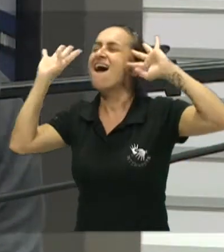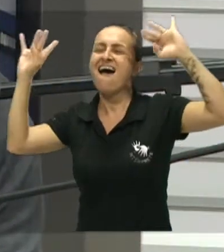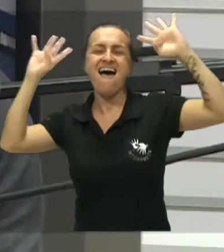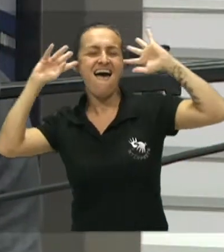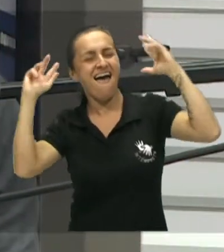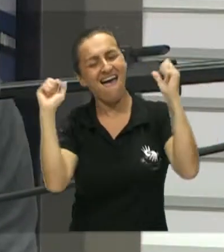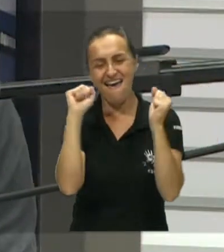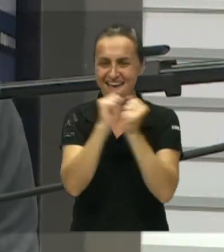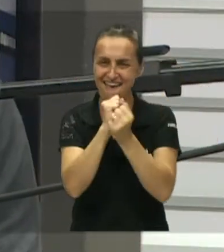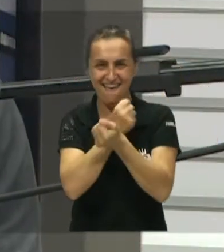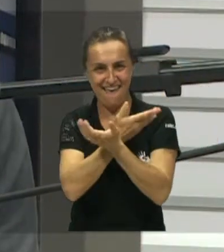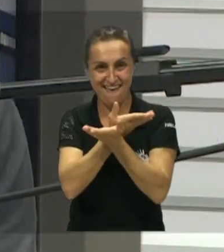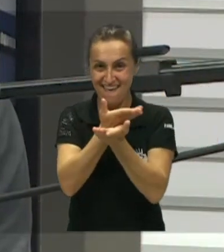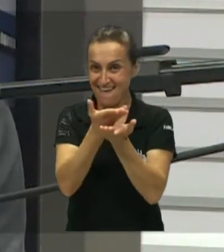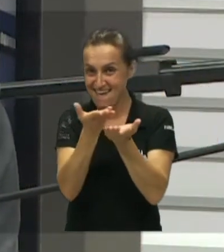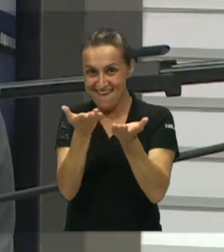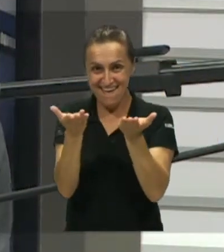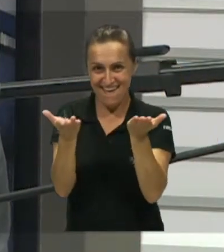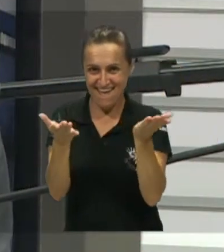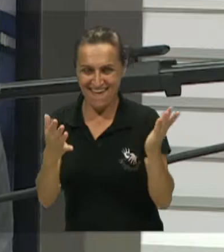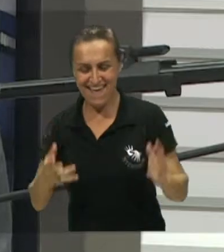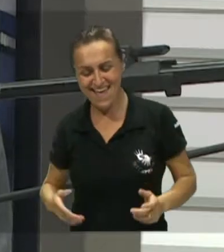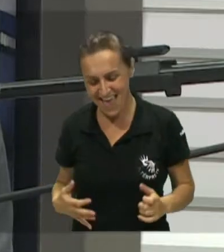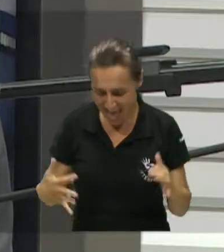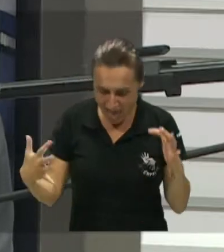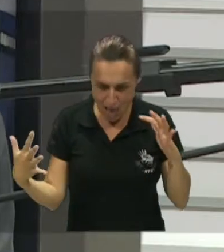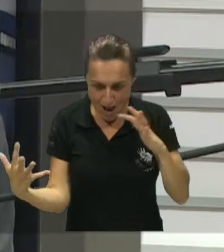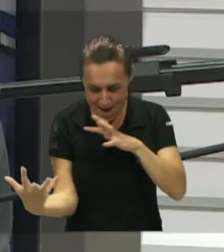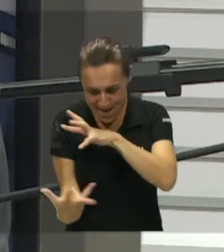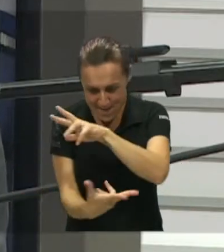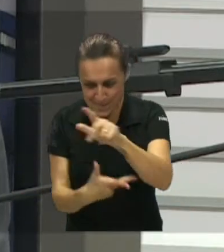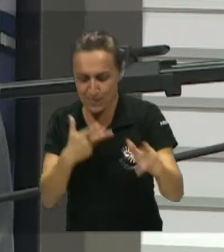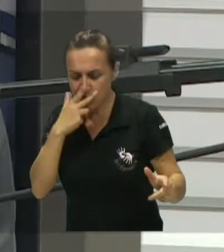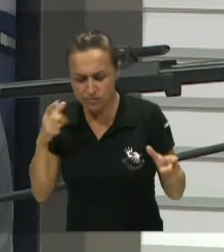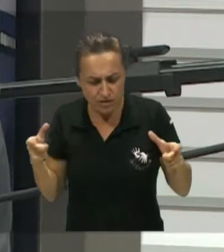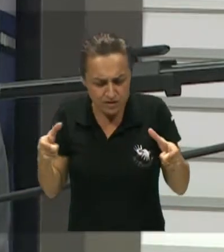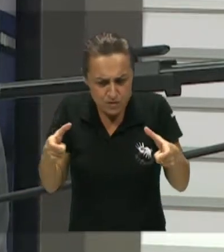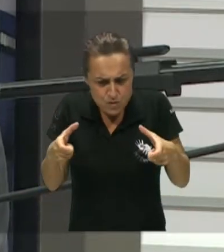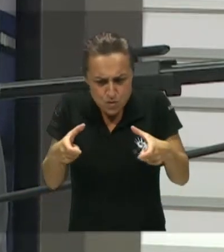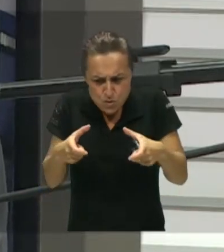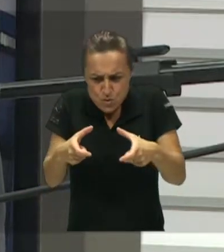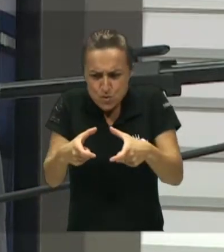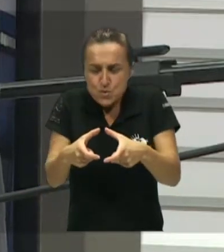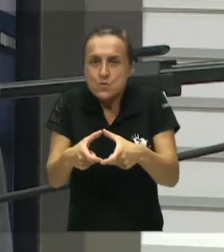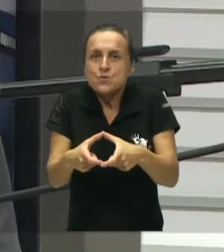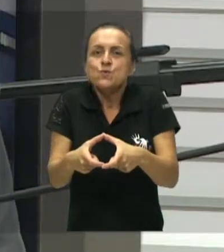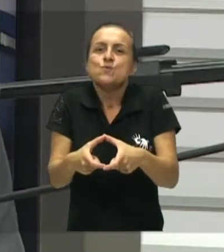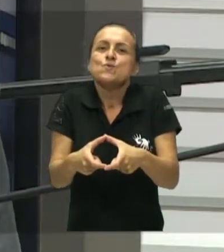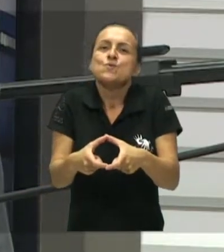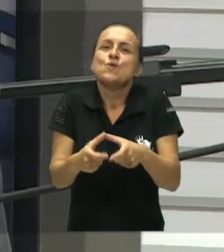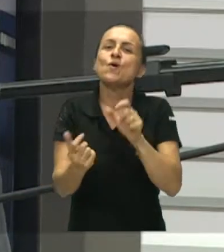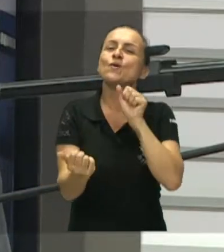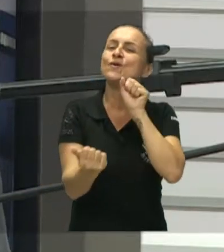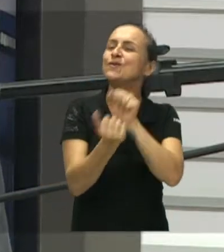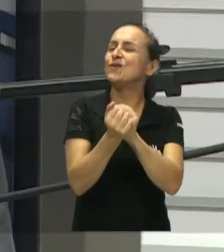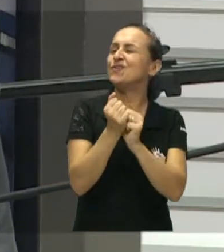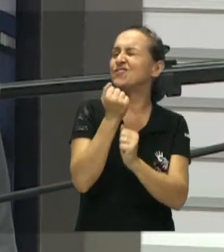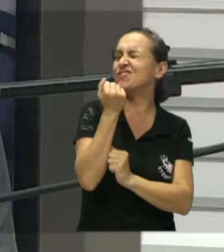flutuar. A terra se revelará pequena na mira louca dessa